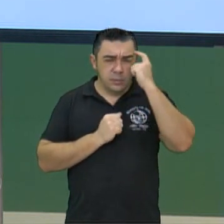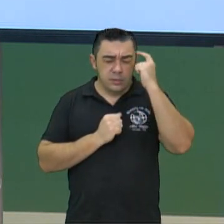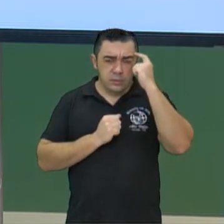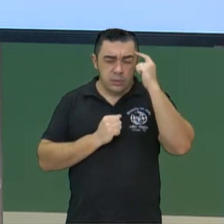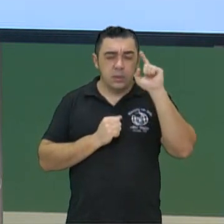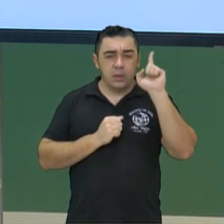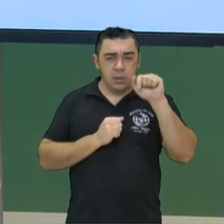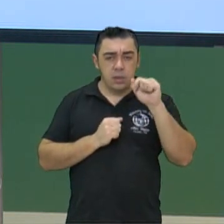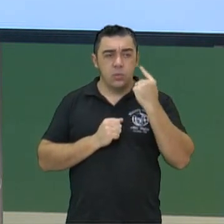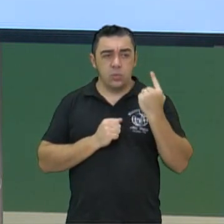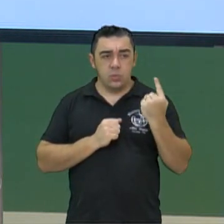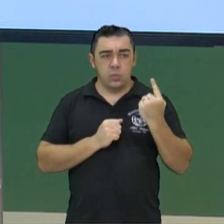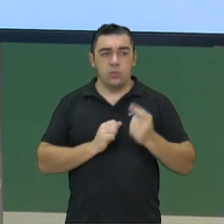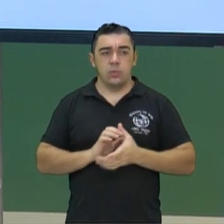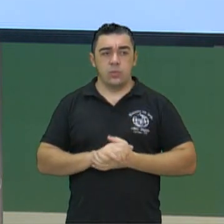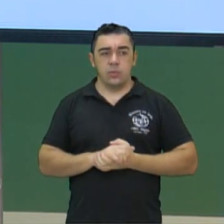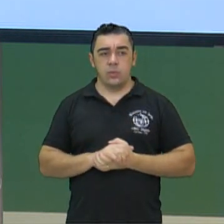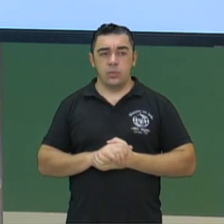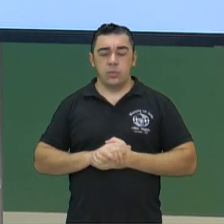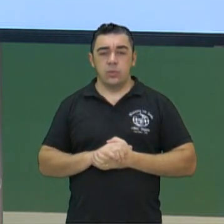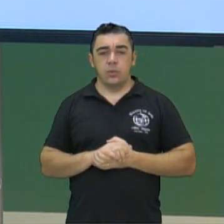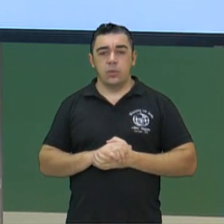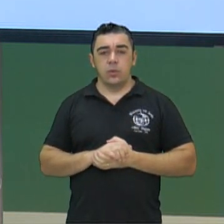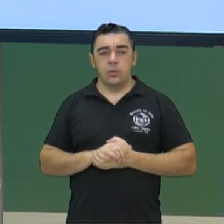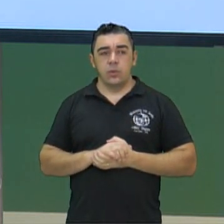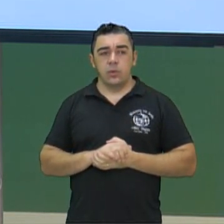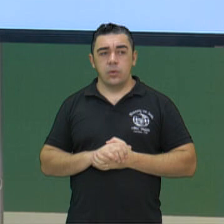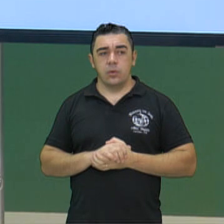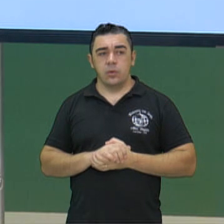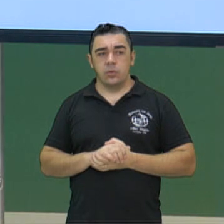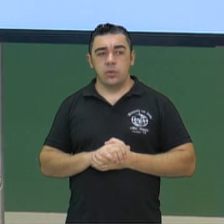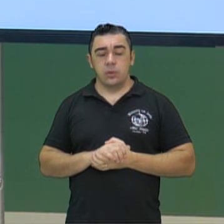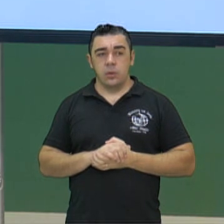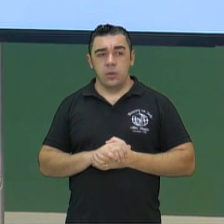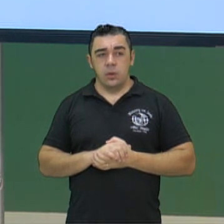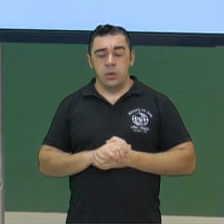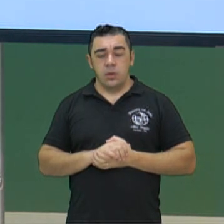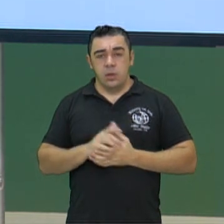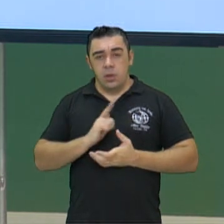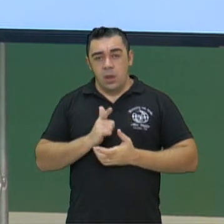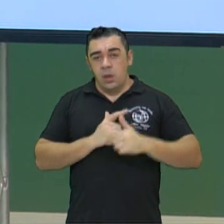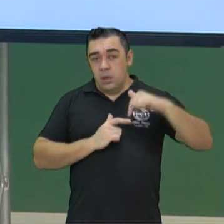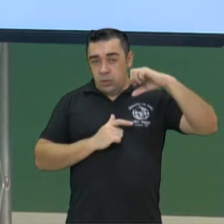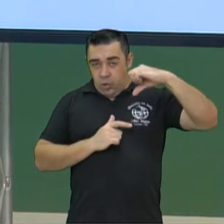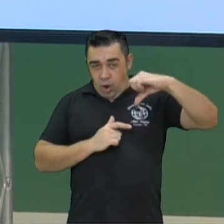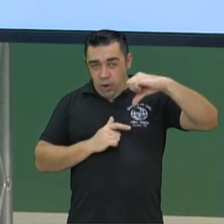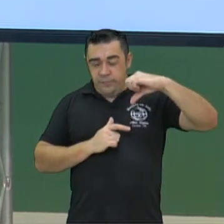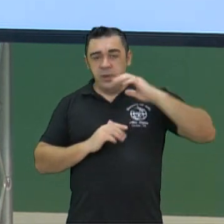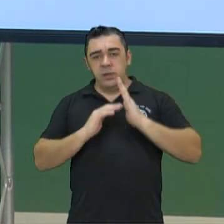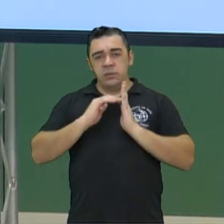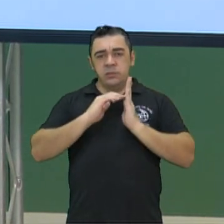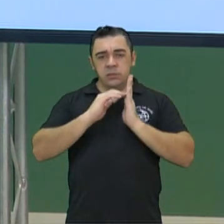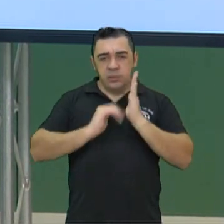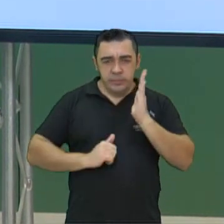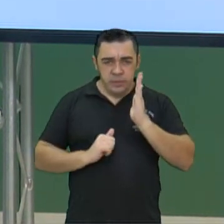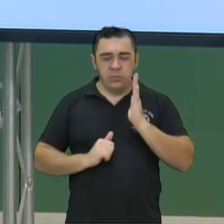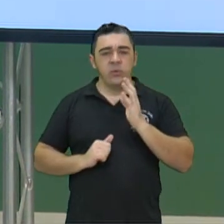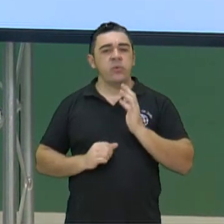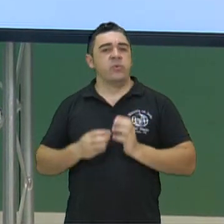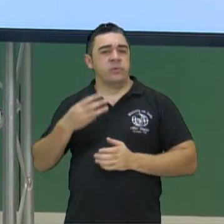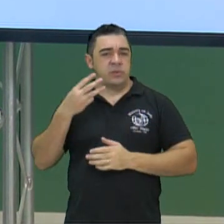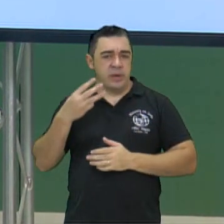são um só. Se a palavra conquista tem 9 letras